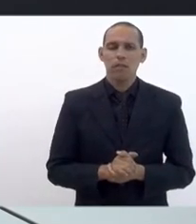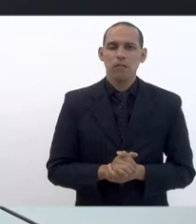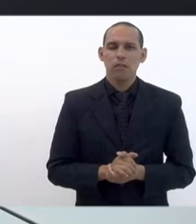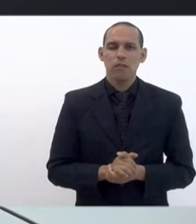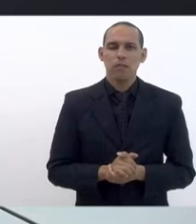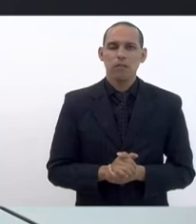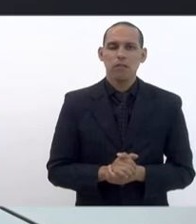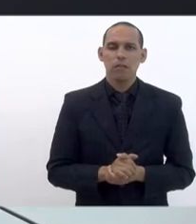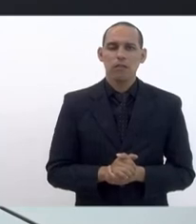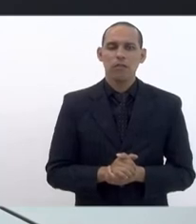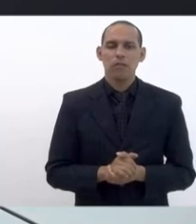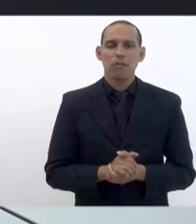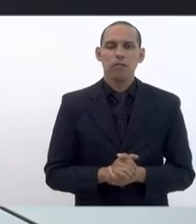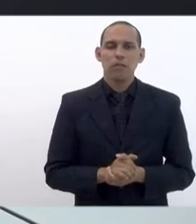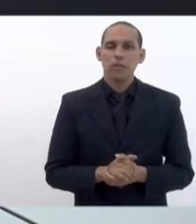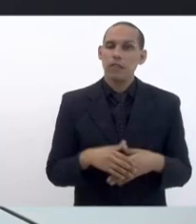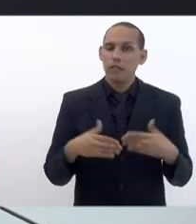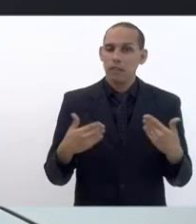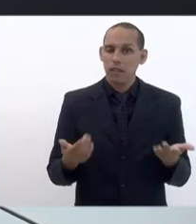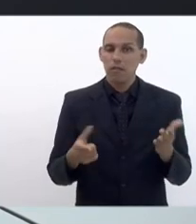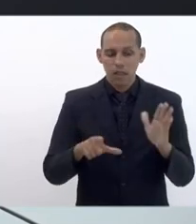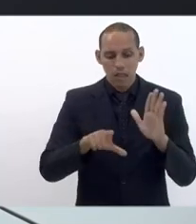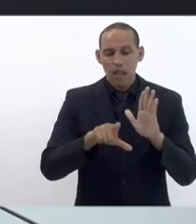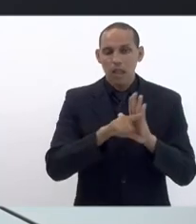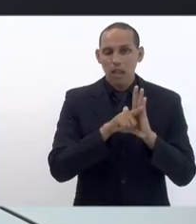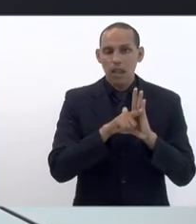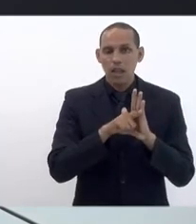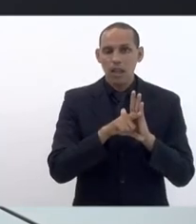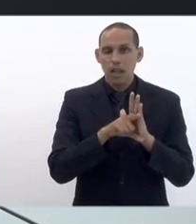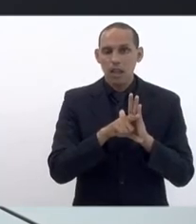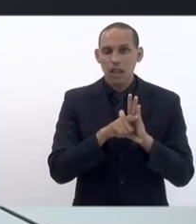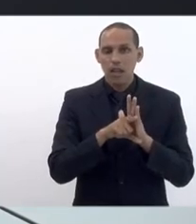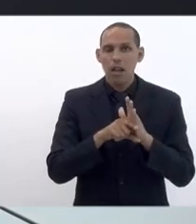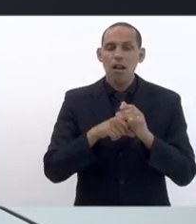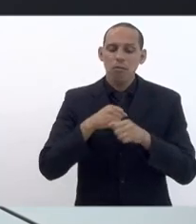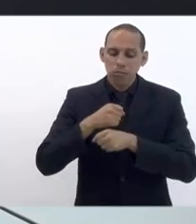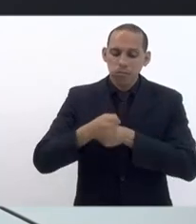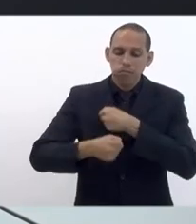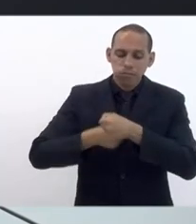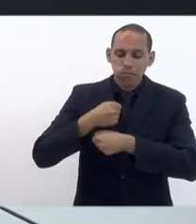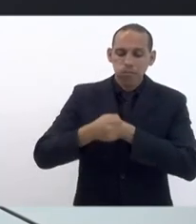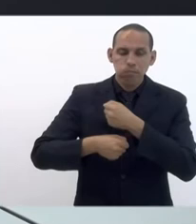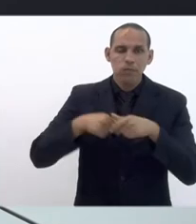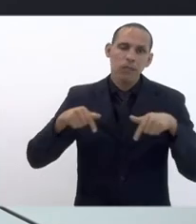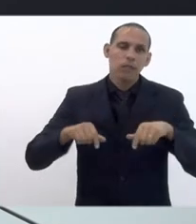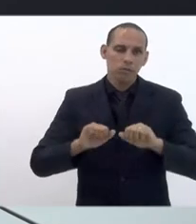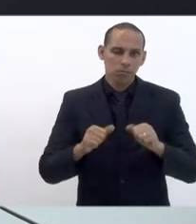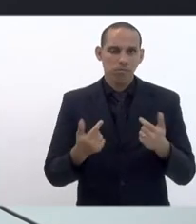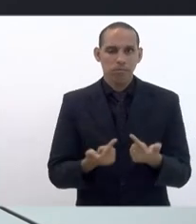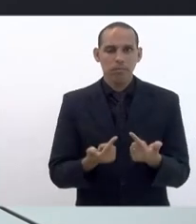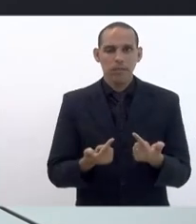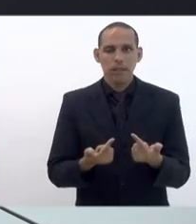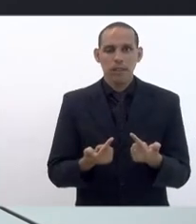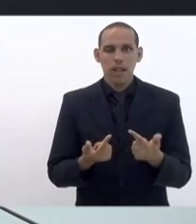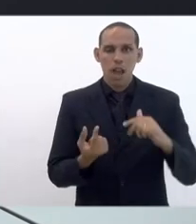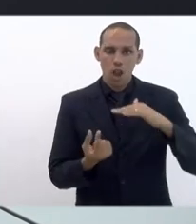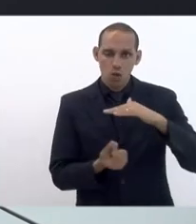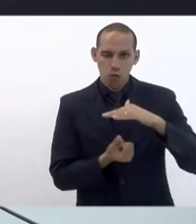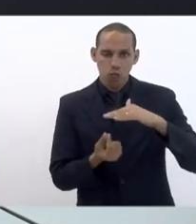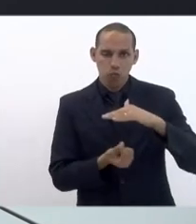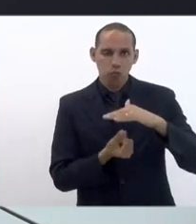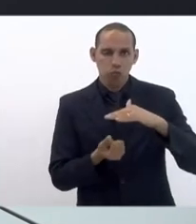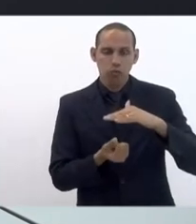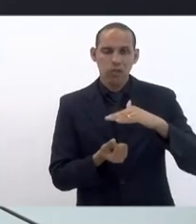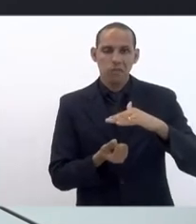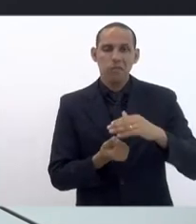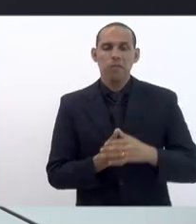Por isso que a lei tramitou tantos anos nessa casa. E os fundos,